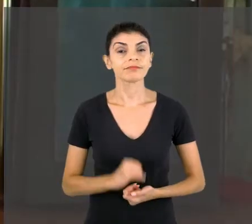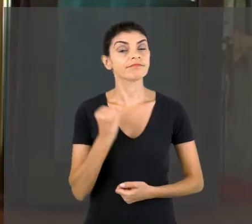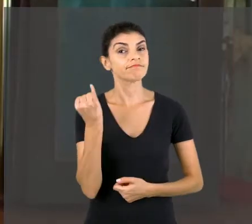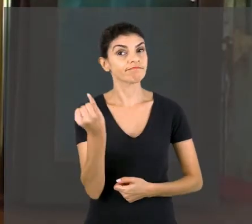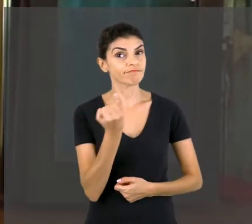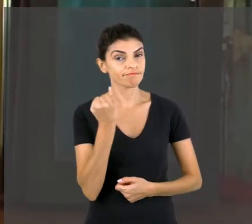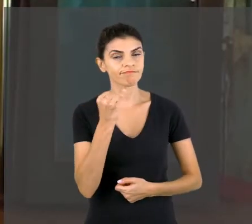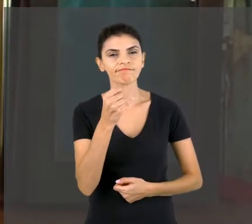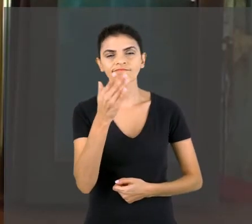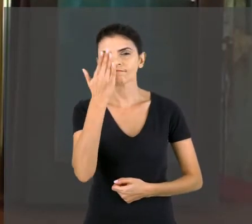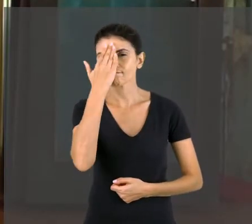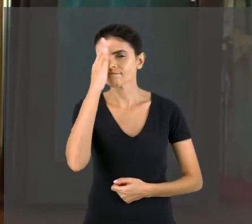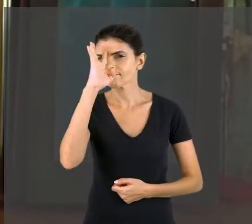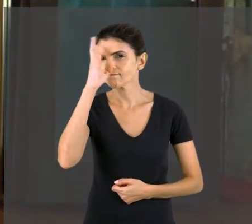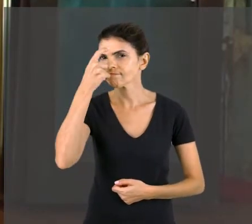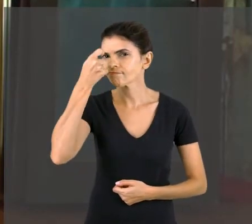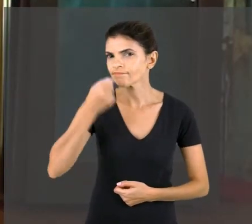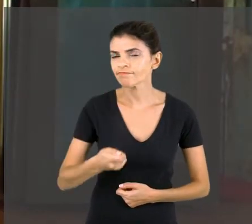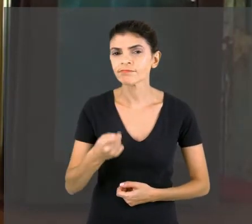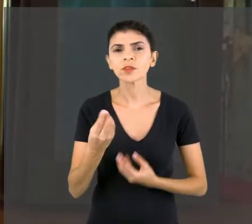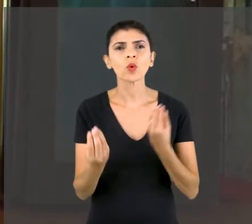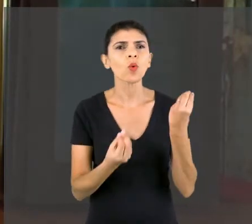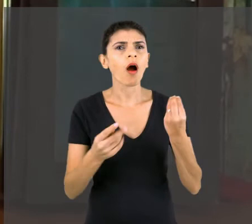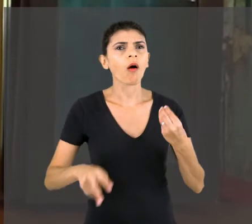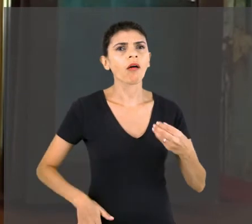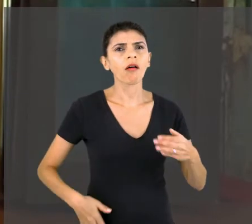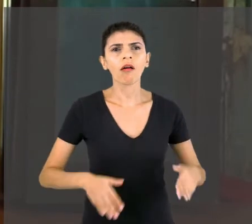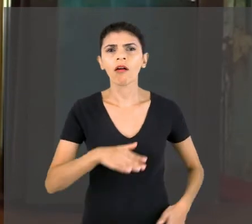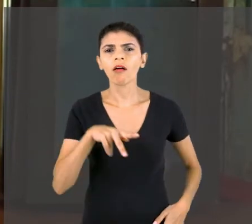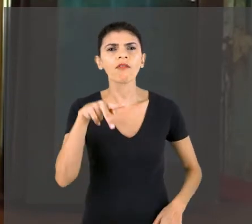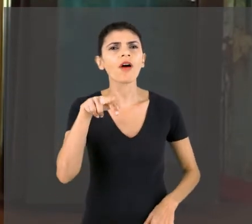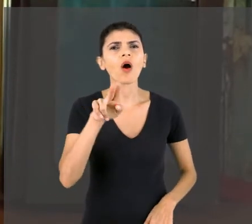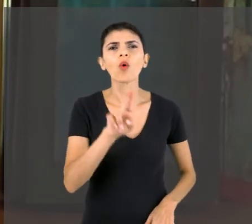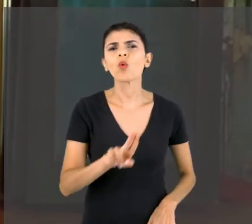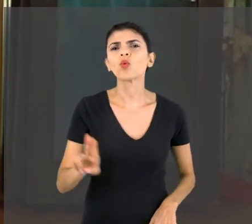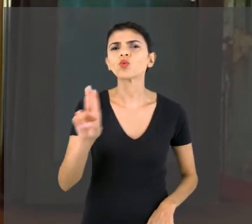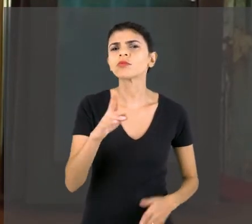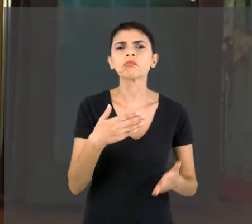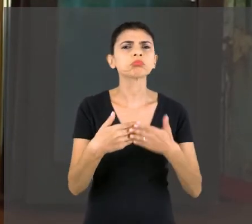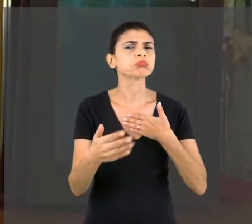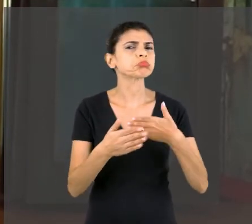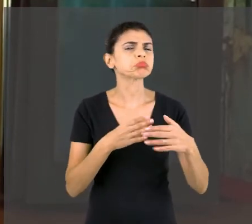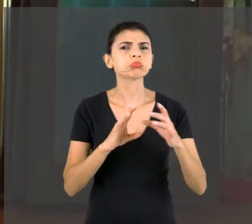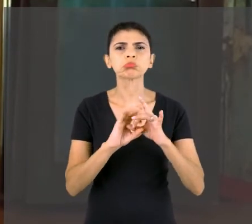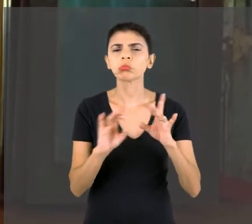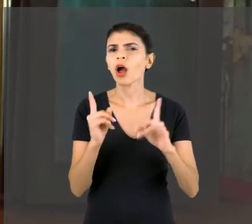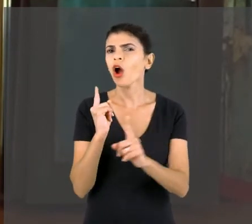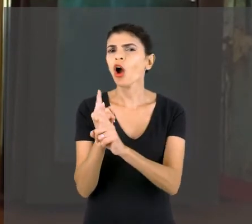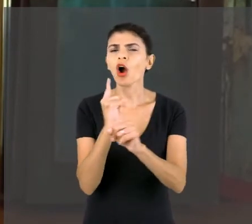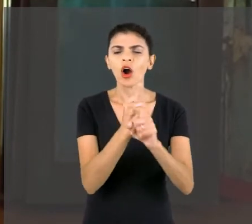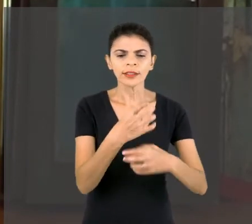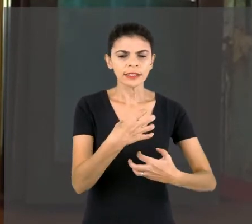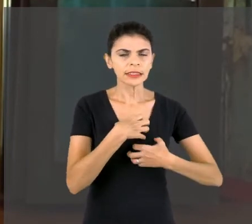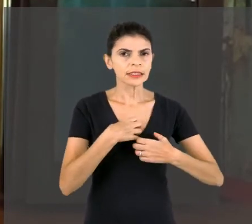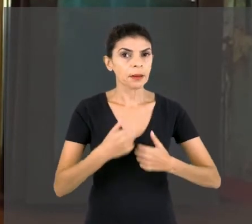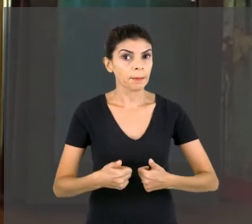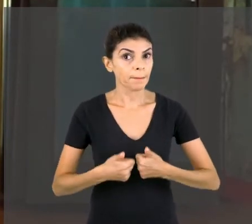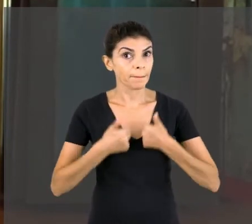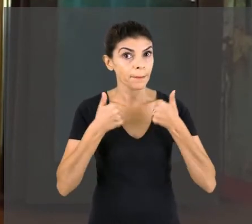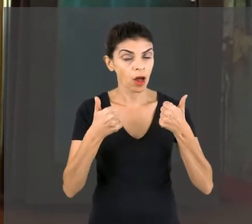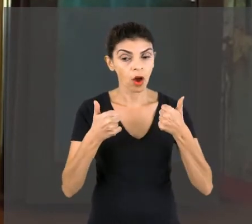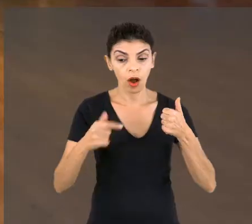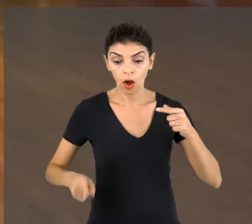É importante que vocês definam qual vocês vão usar, independente de qual seja, não tem problema. Encontre o que for melhor para